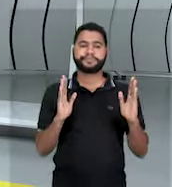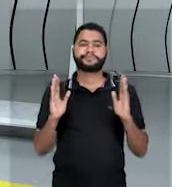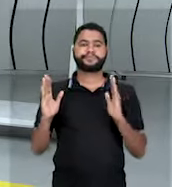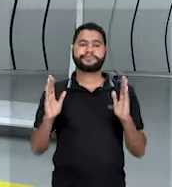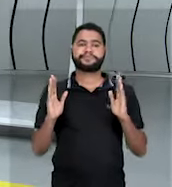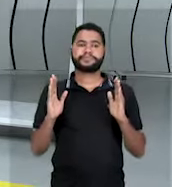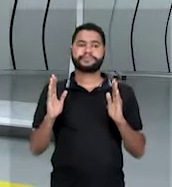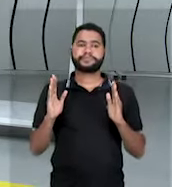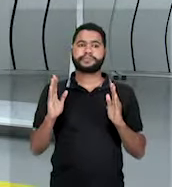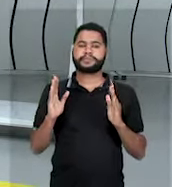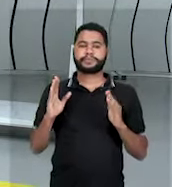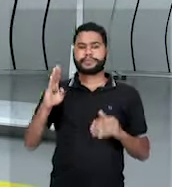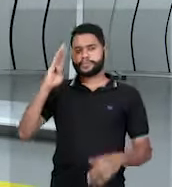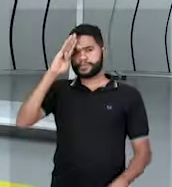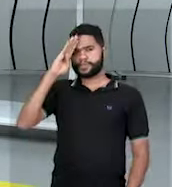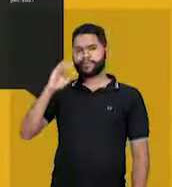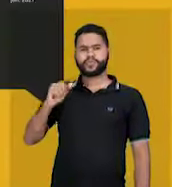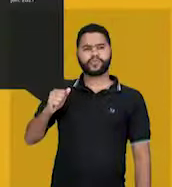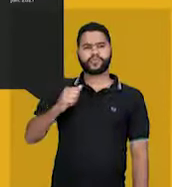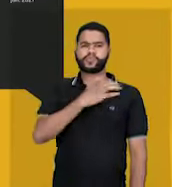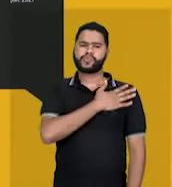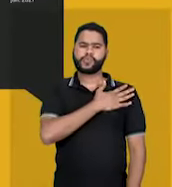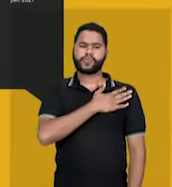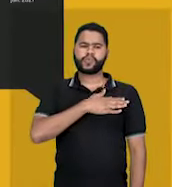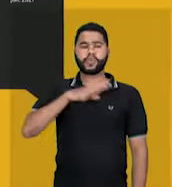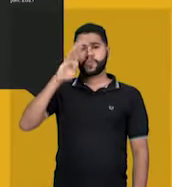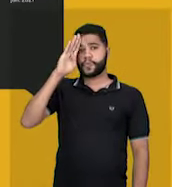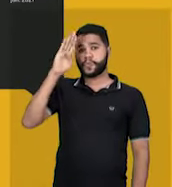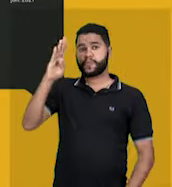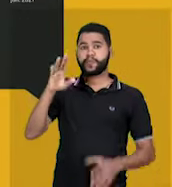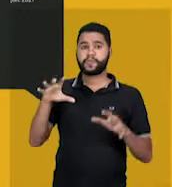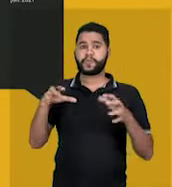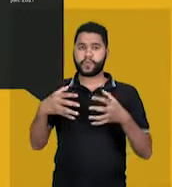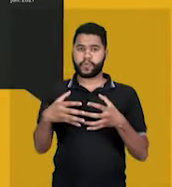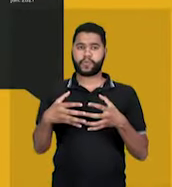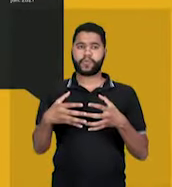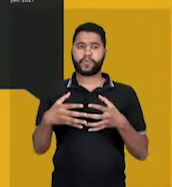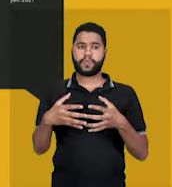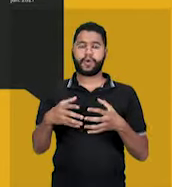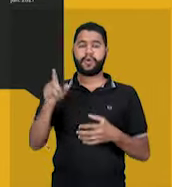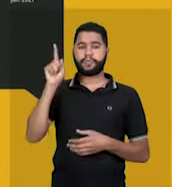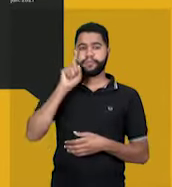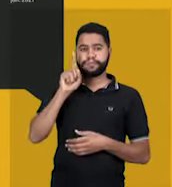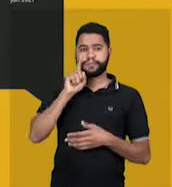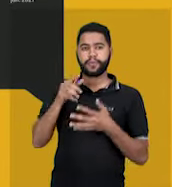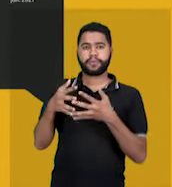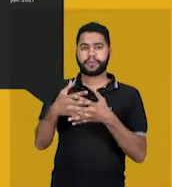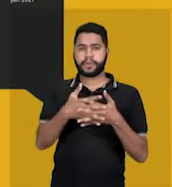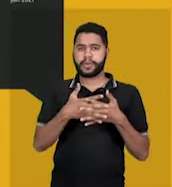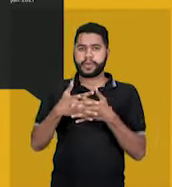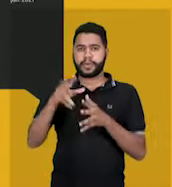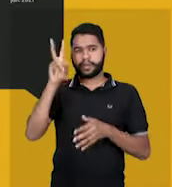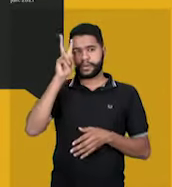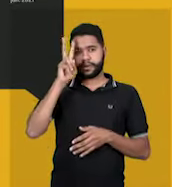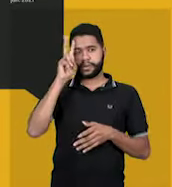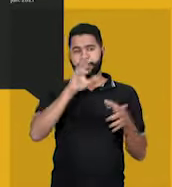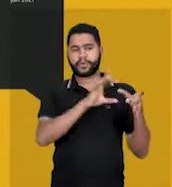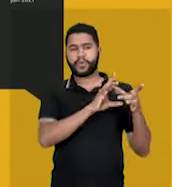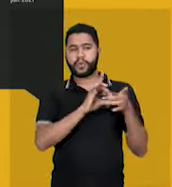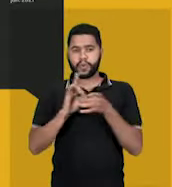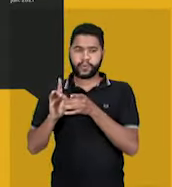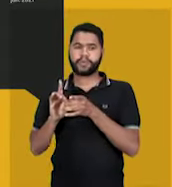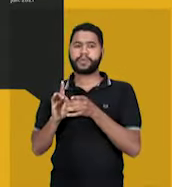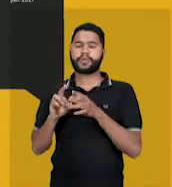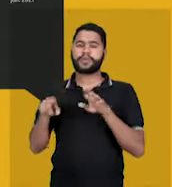da ditadura contou com esses principais grupos apoiadores: Estados Unidos da América, lembrado o contexto da Guerra Fria,